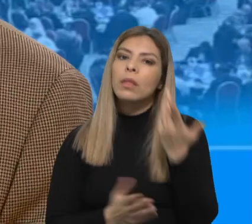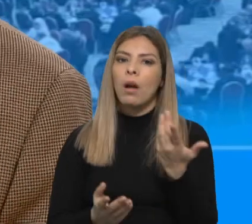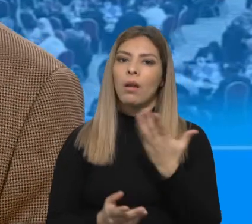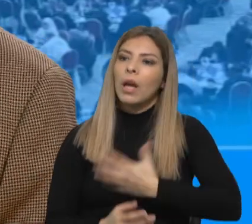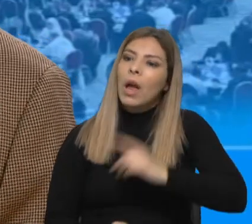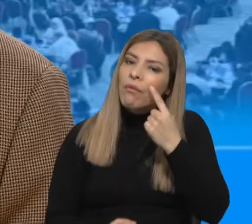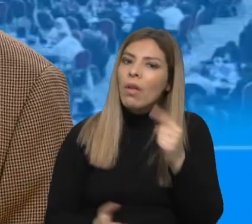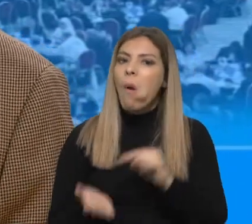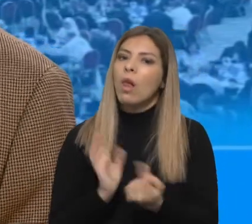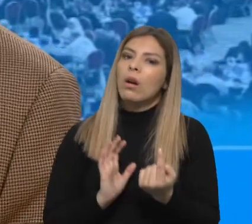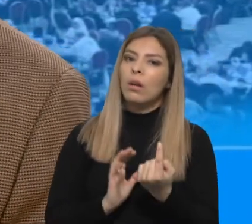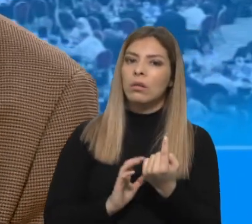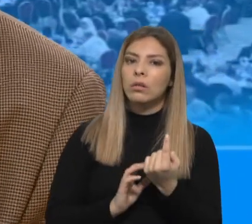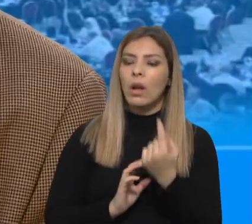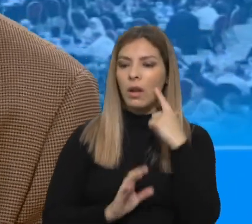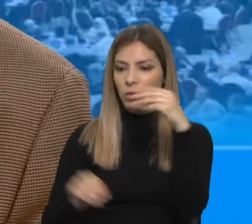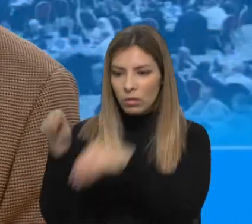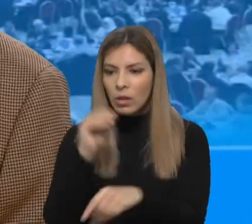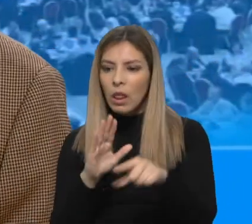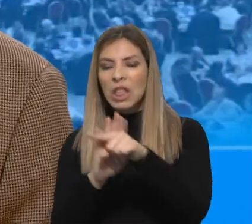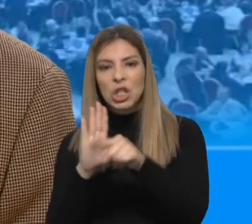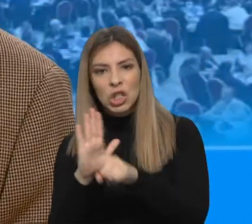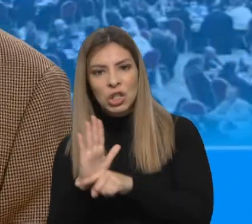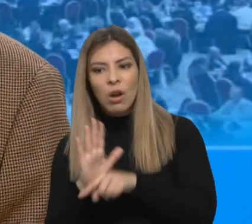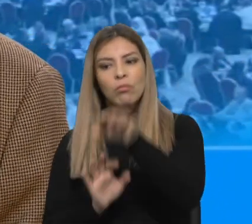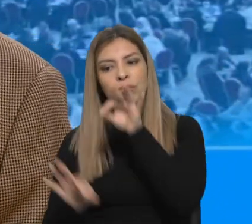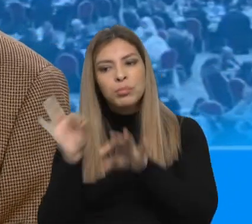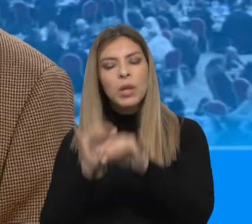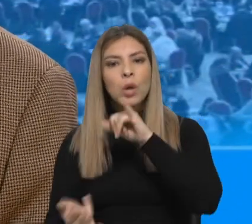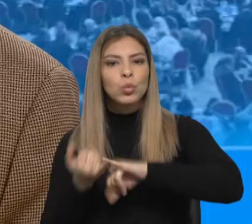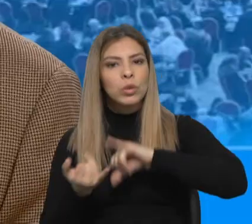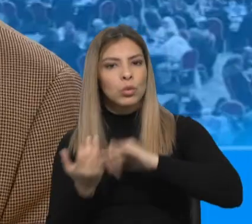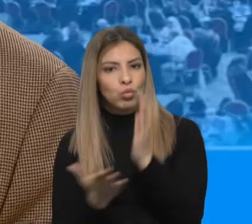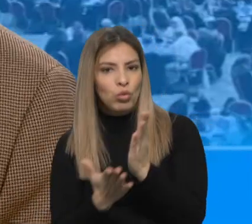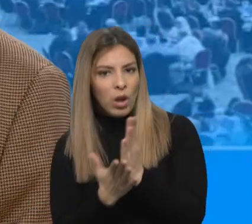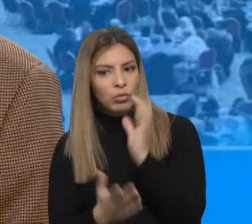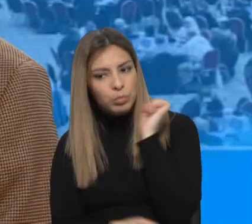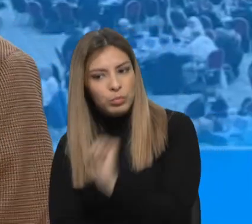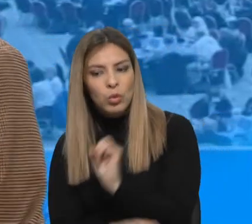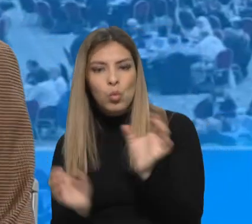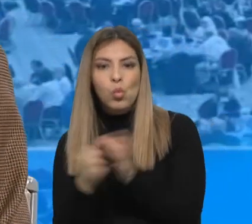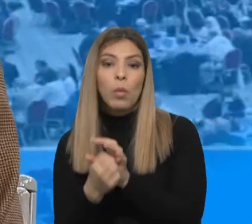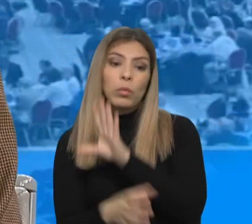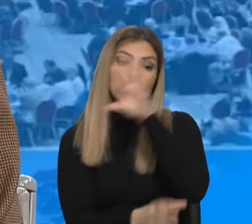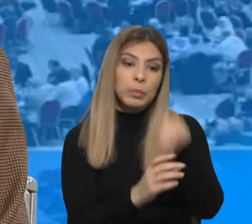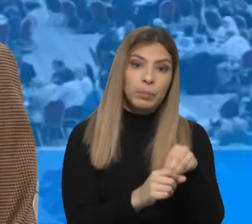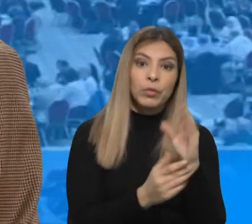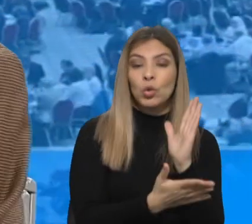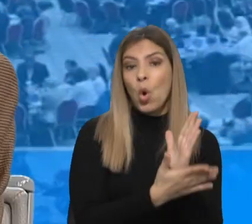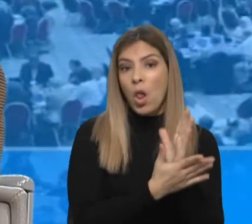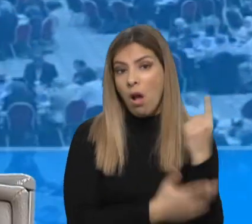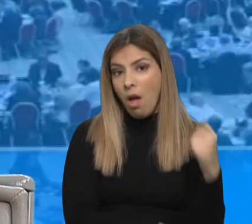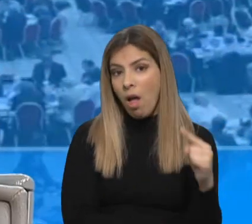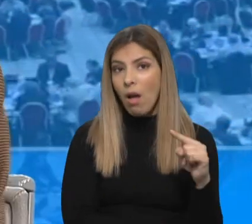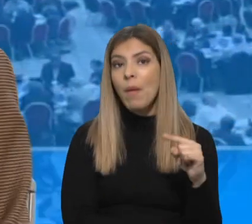pessoas passarem por processos eleitorais, formarem listas, apresentarem soluções para a sua escola, para o seu agrupamento de escolas, no âmbito do Parlamento dos Jovens,